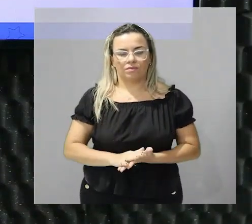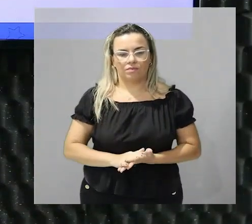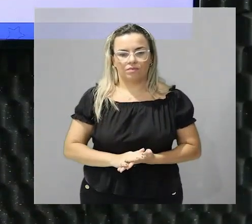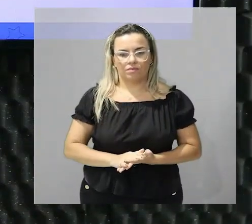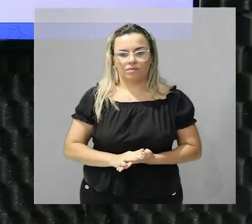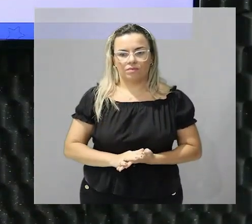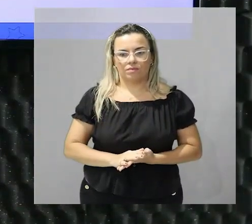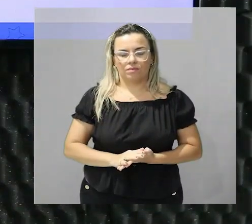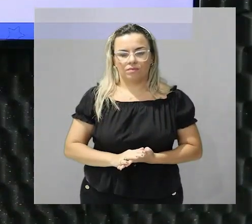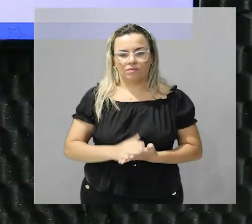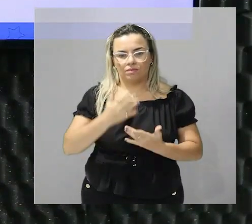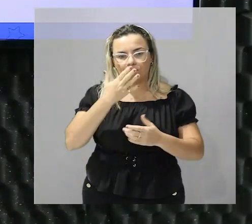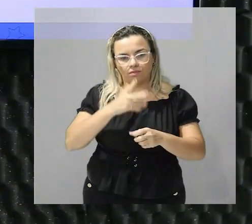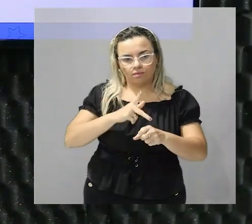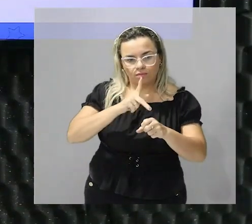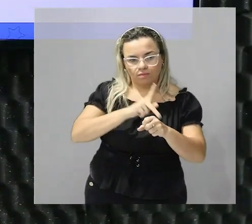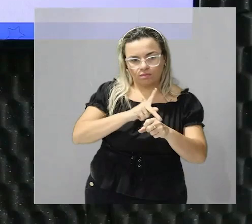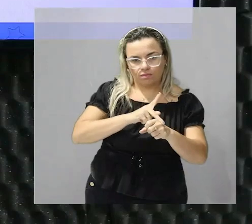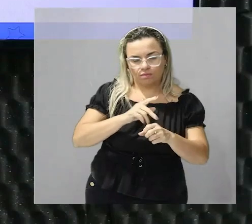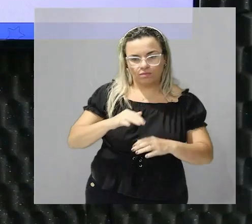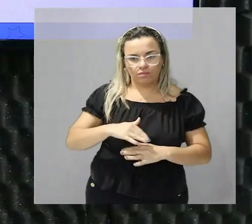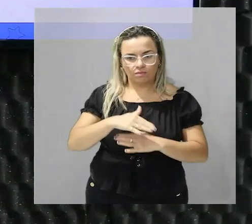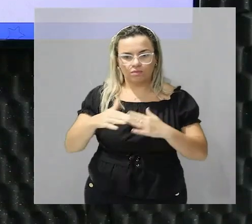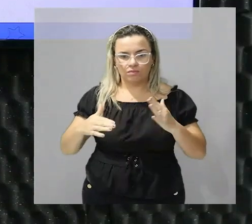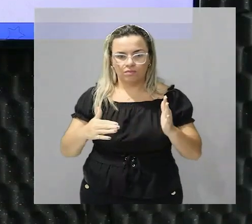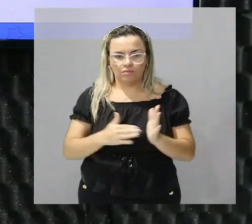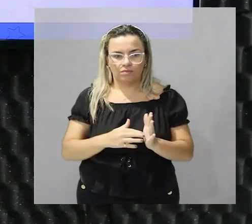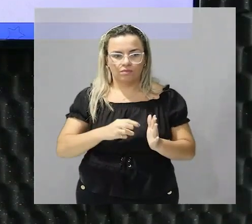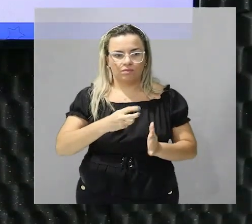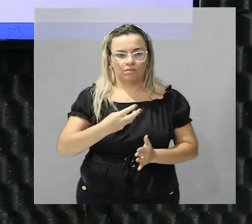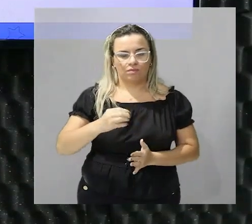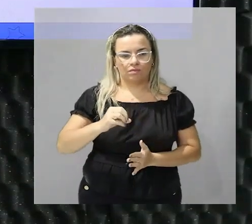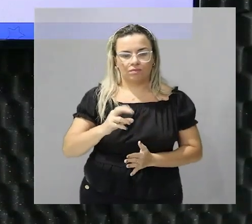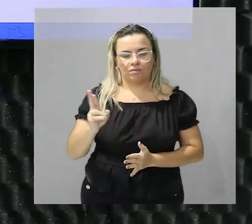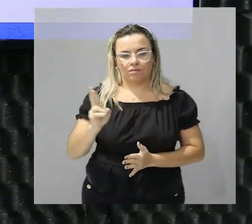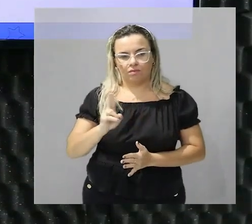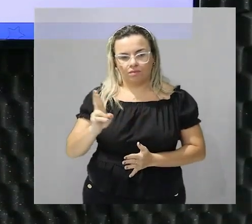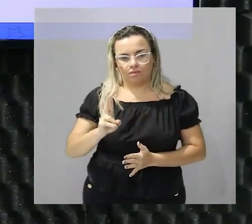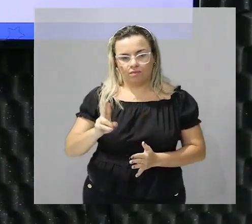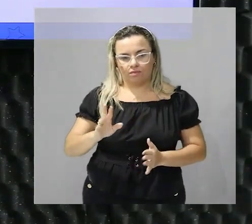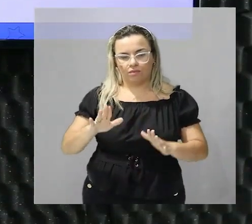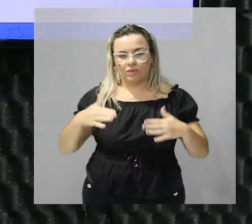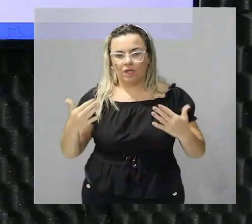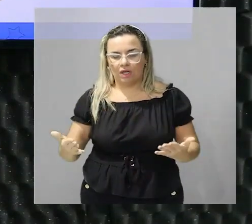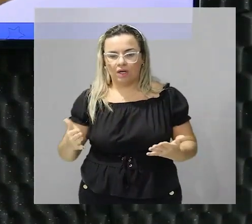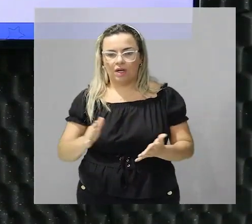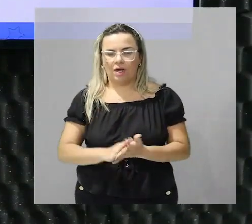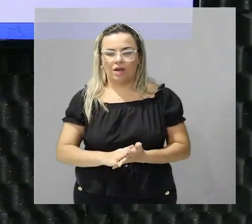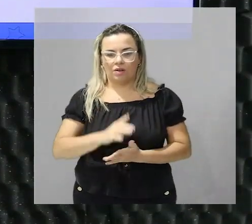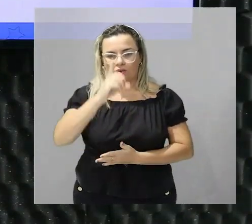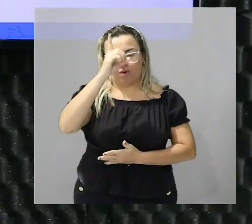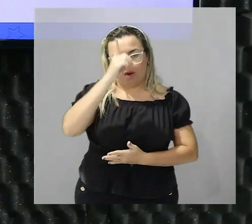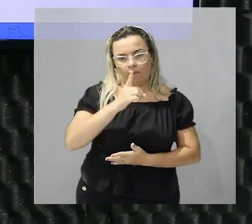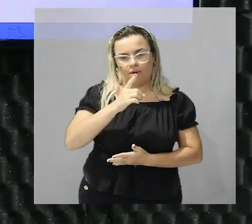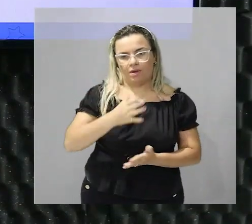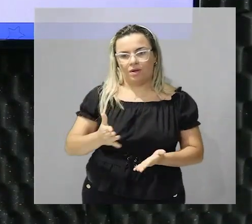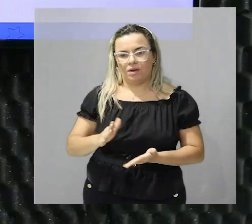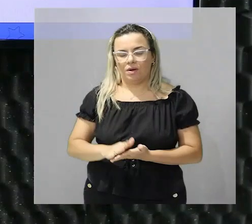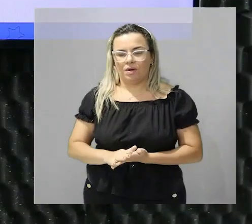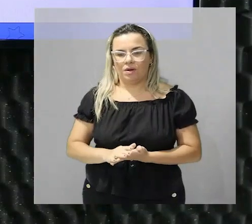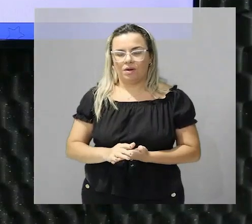preto, seria um total de R$,00. Caso ela estacionasse no amarelo,